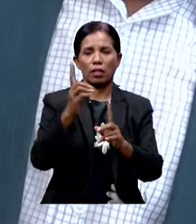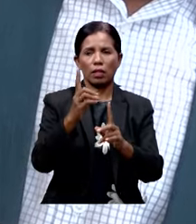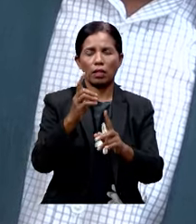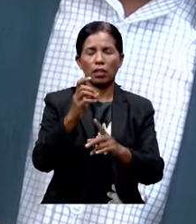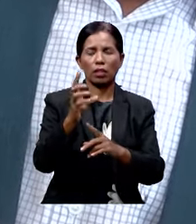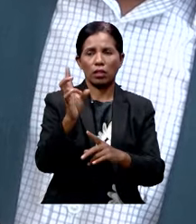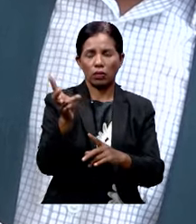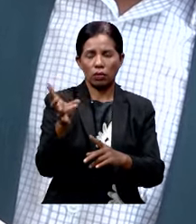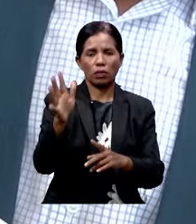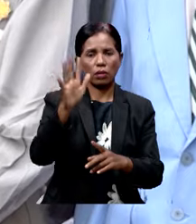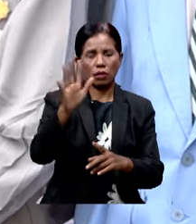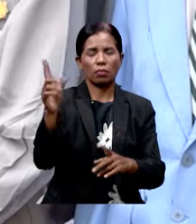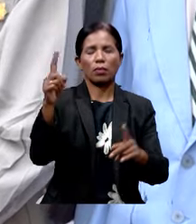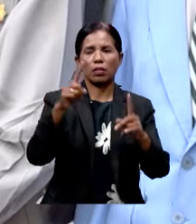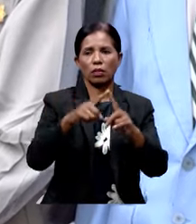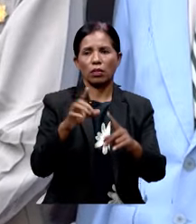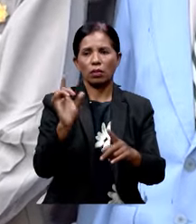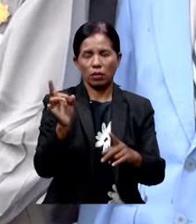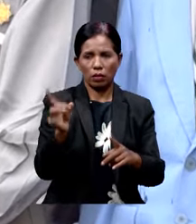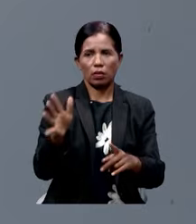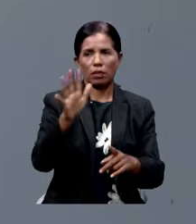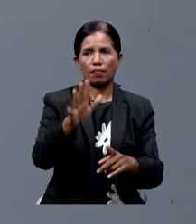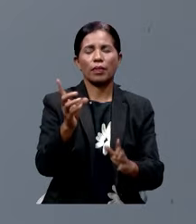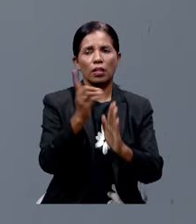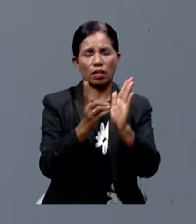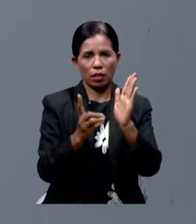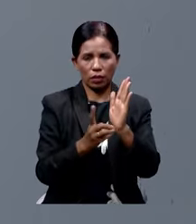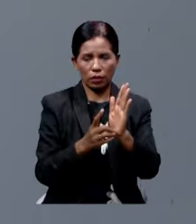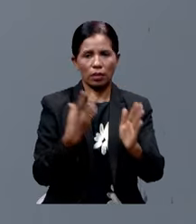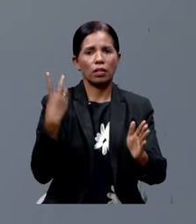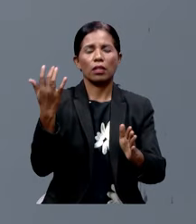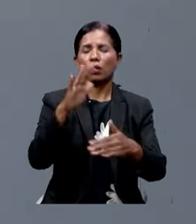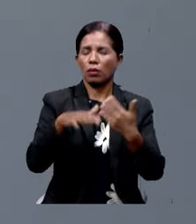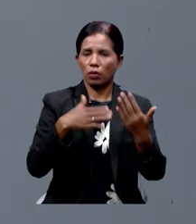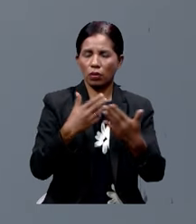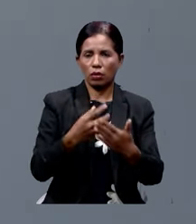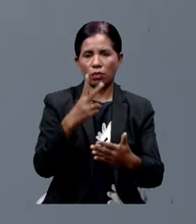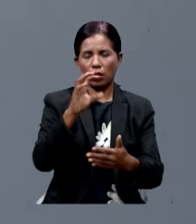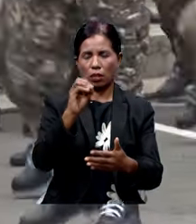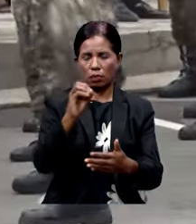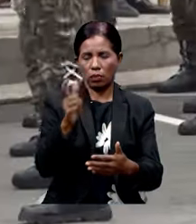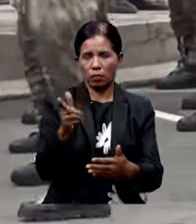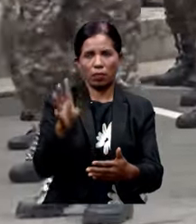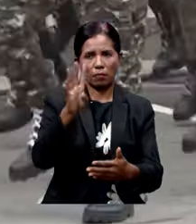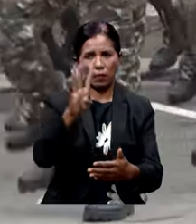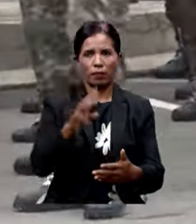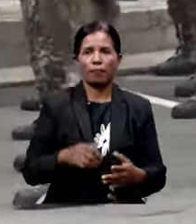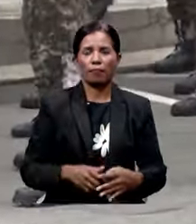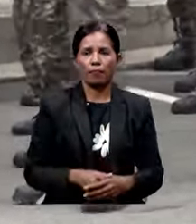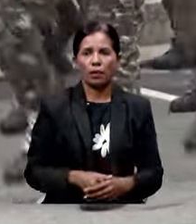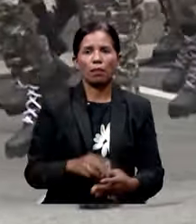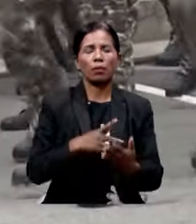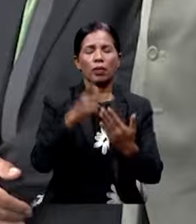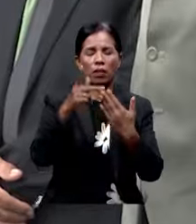hira mane hira ne tinga tene dados pendentes sira nebe durante ne si resolve 2024. Programa prioridade tolo nem